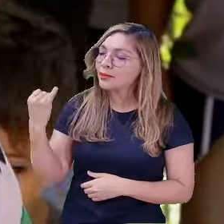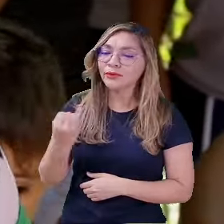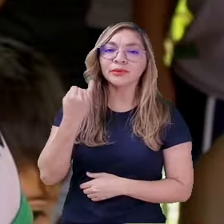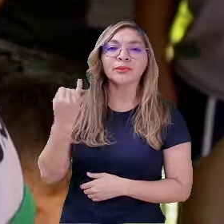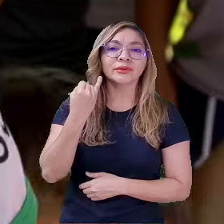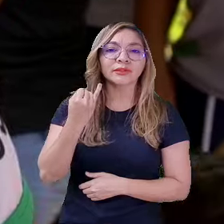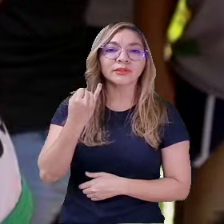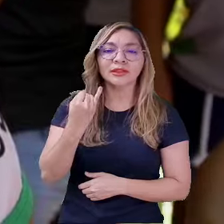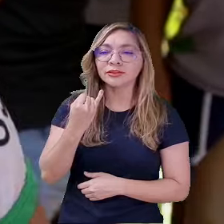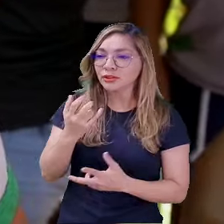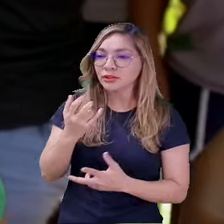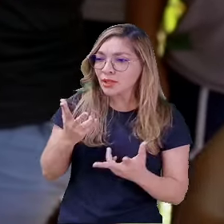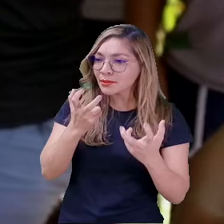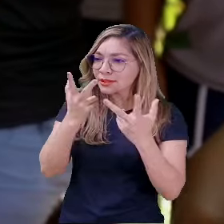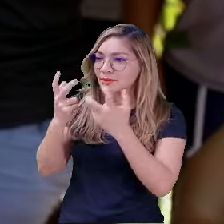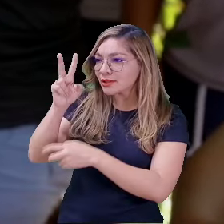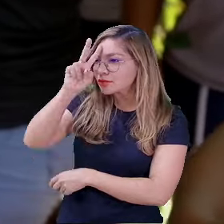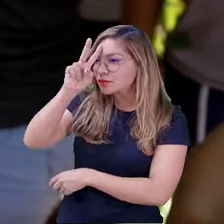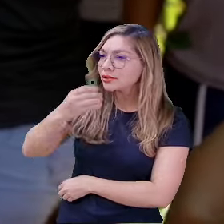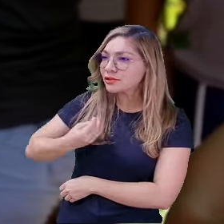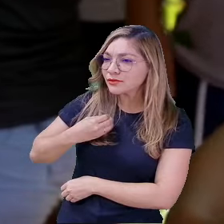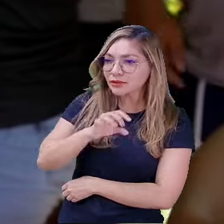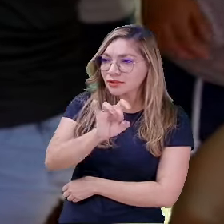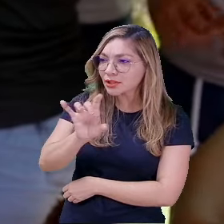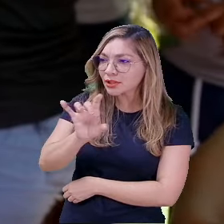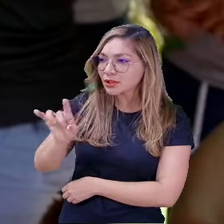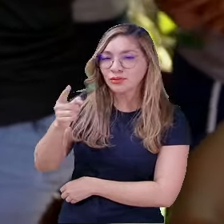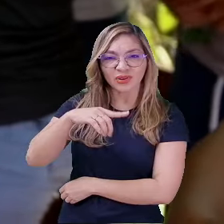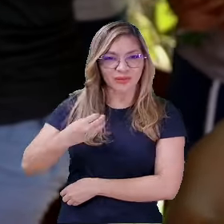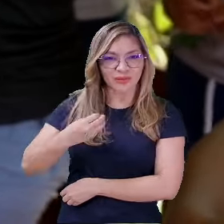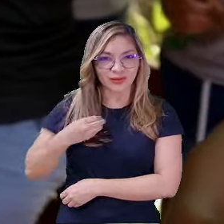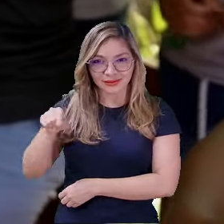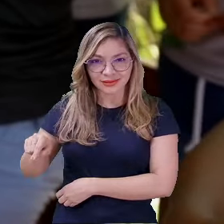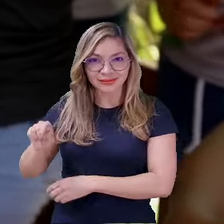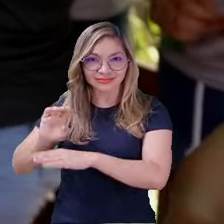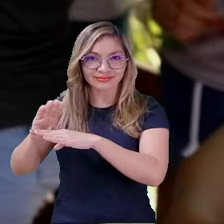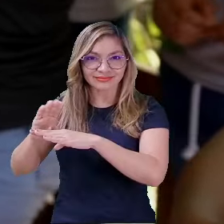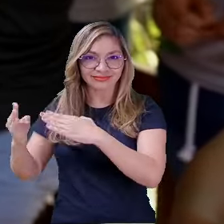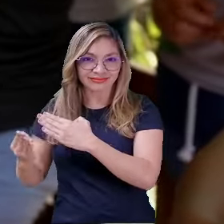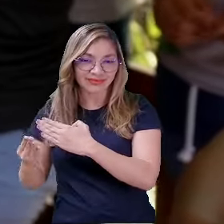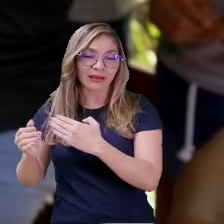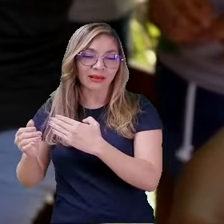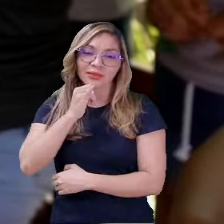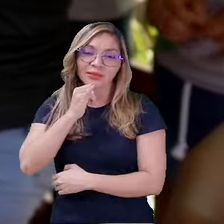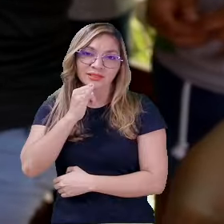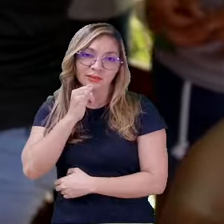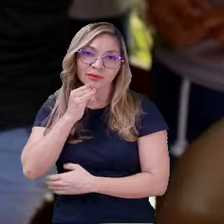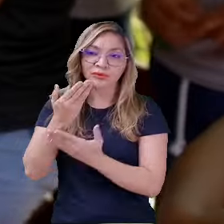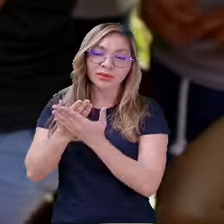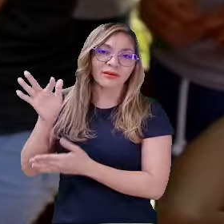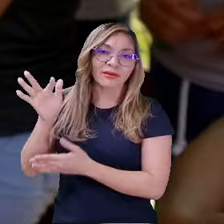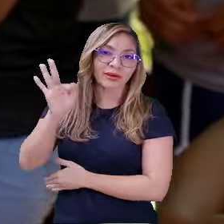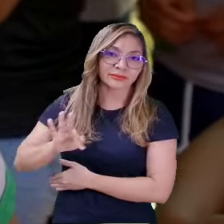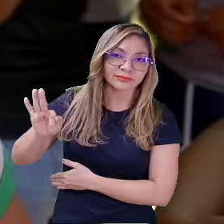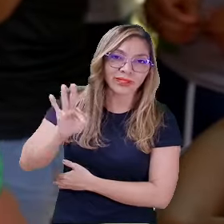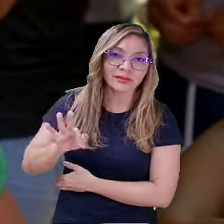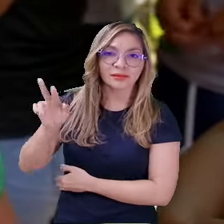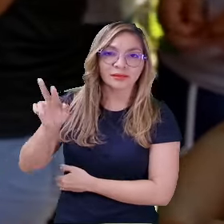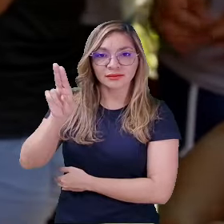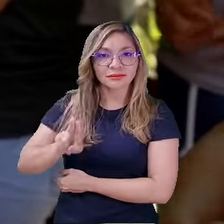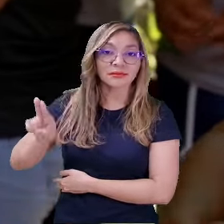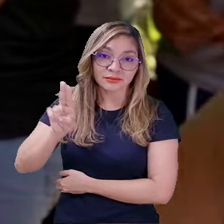história de cada pessoa, porque a gente mora aqui no arquipélago do Bailique, tipo, para fazer uma faculdade ou entrar numa universidade precisa